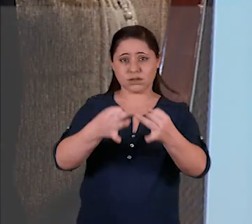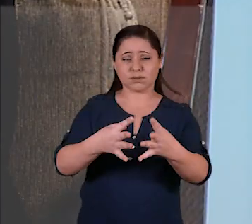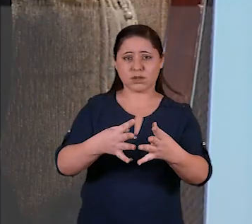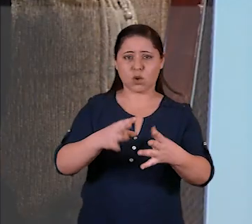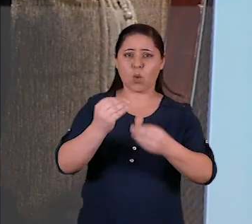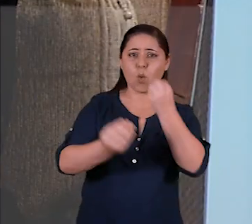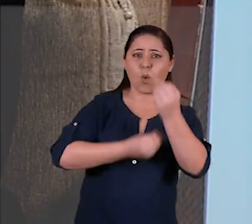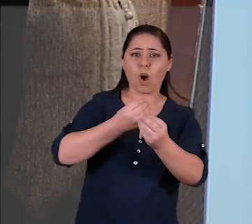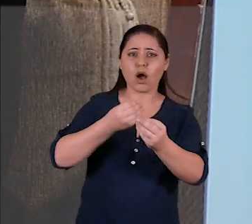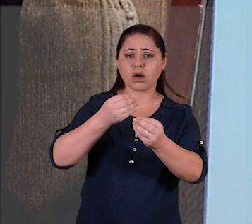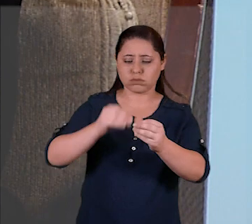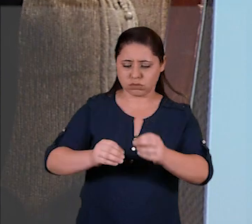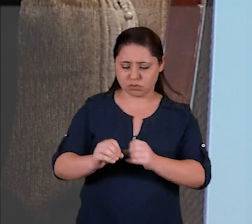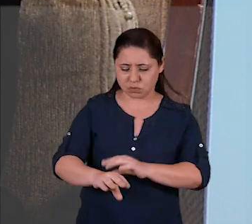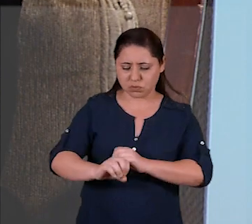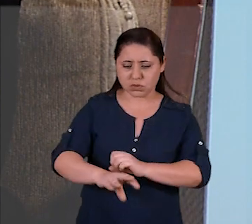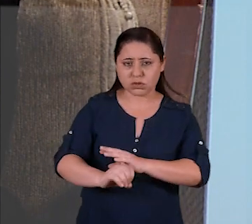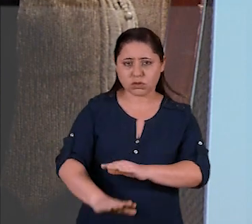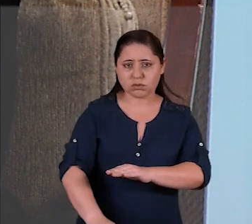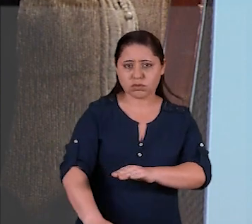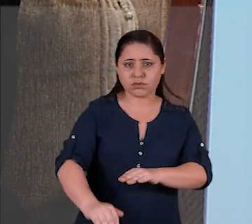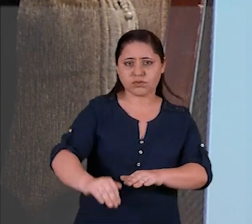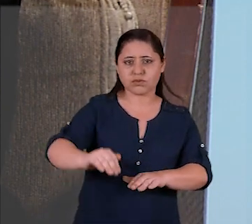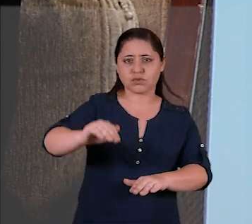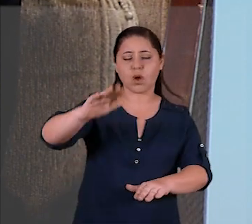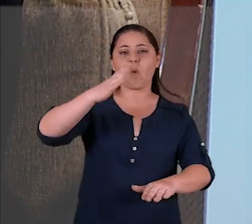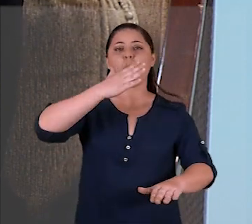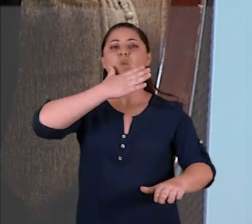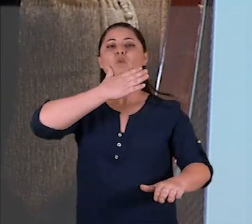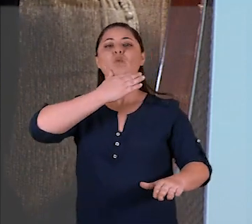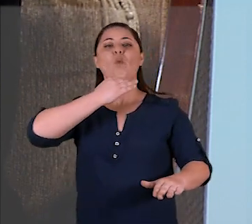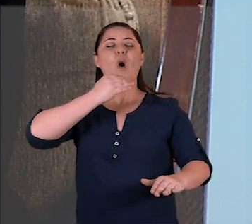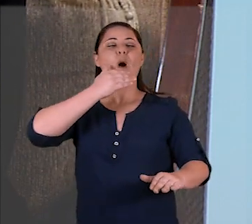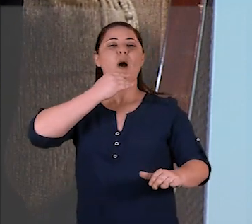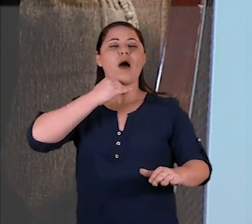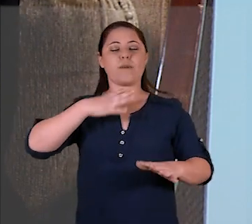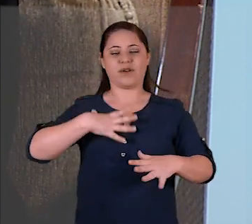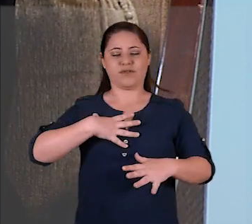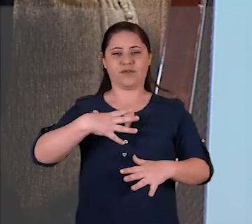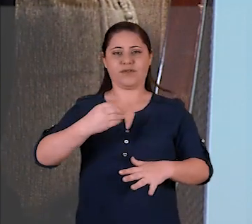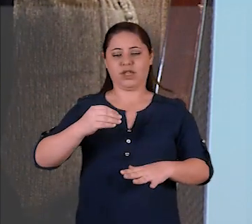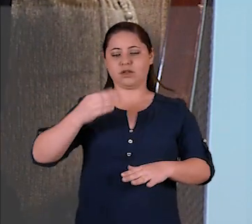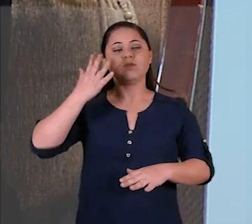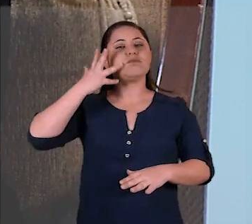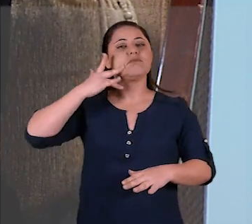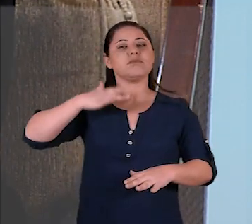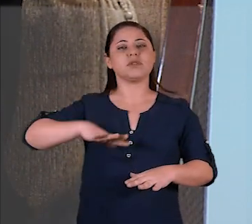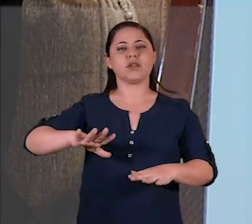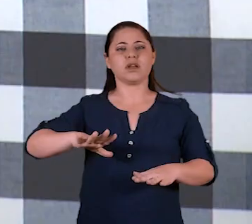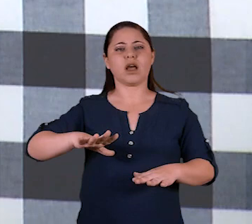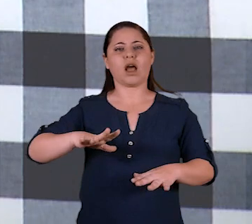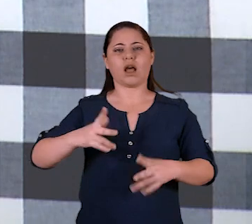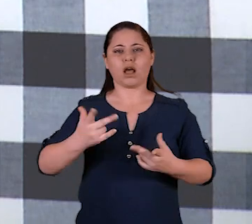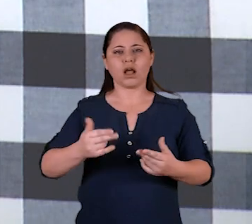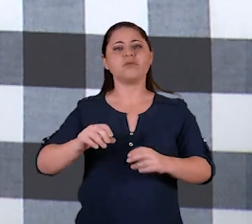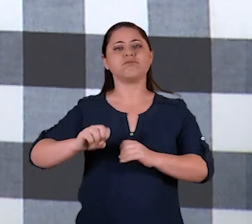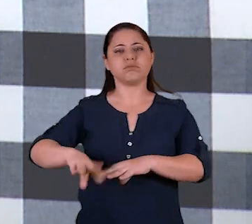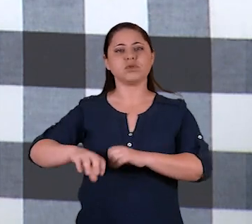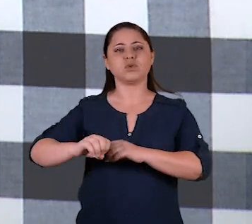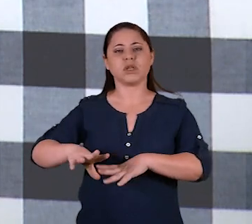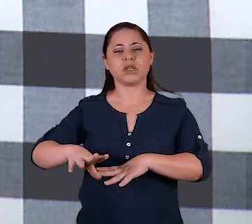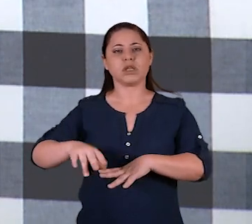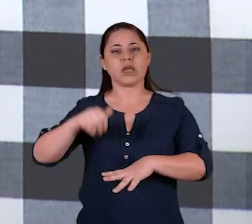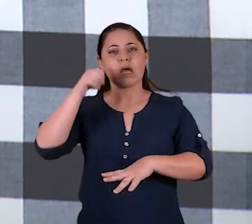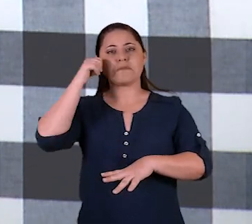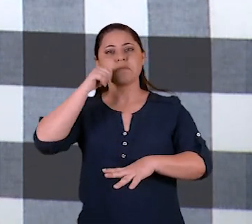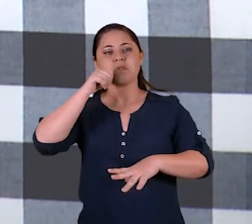Como nós somos criados desde sempre, né? Os homens, os meninos, os nossos filhos, os meninos, os homens ainda são criados com essa perspectiva